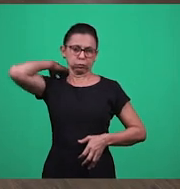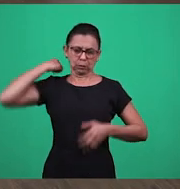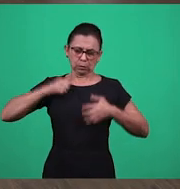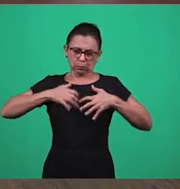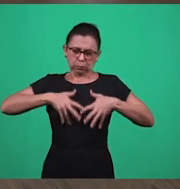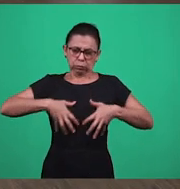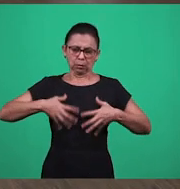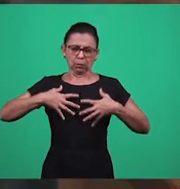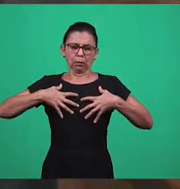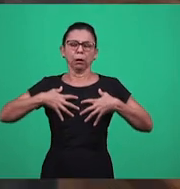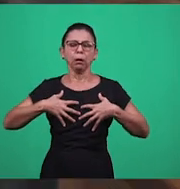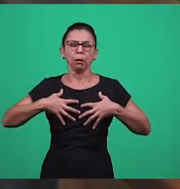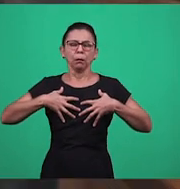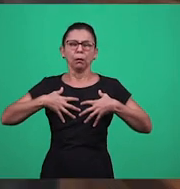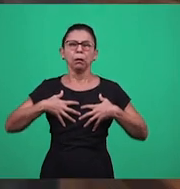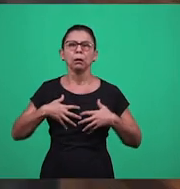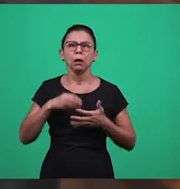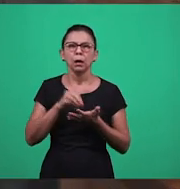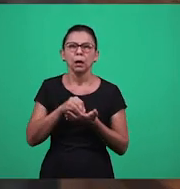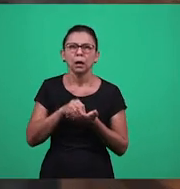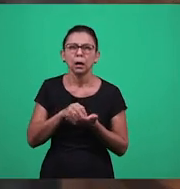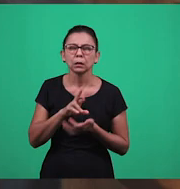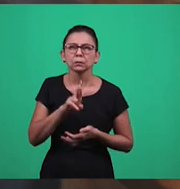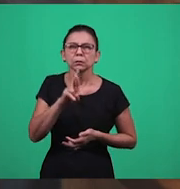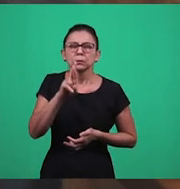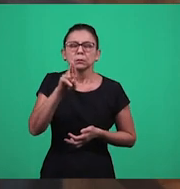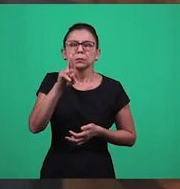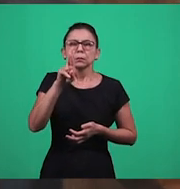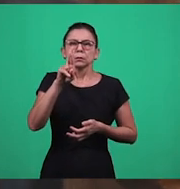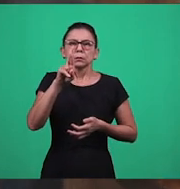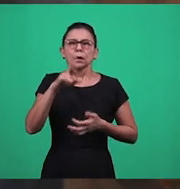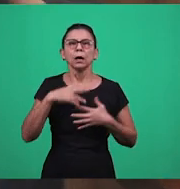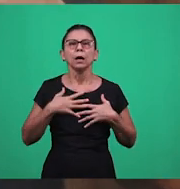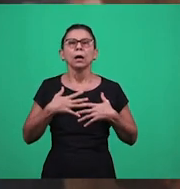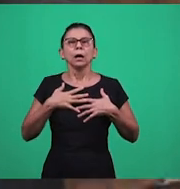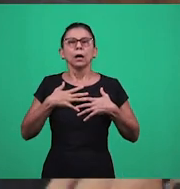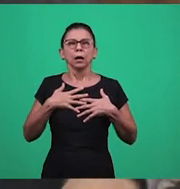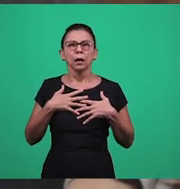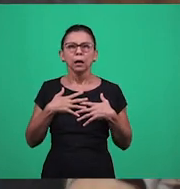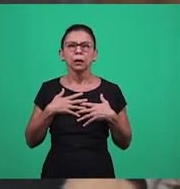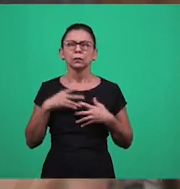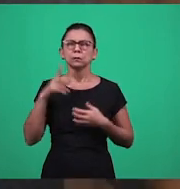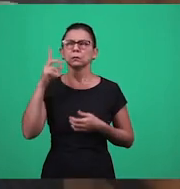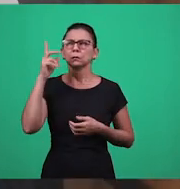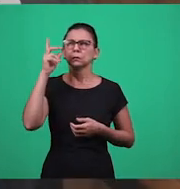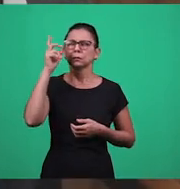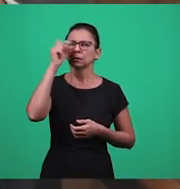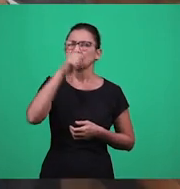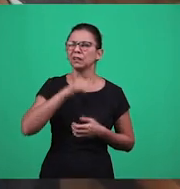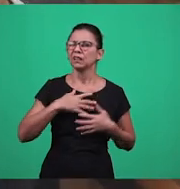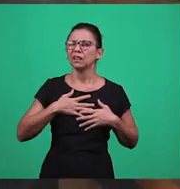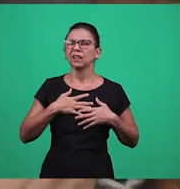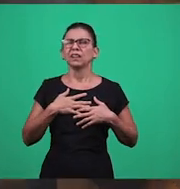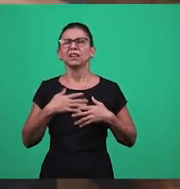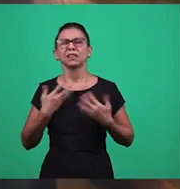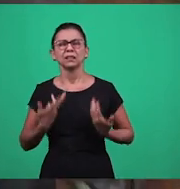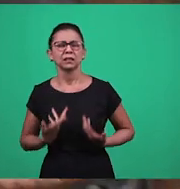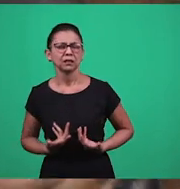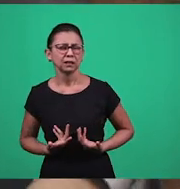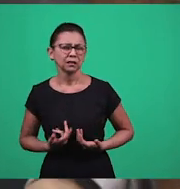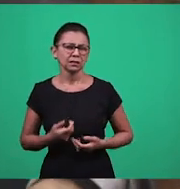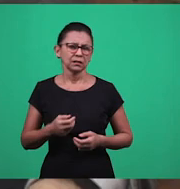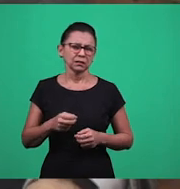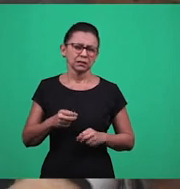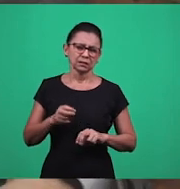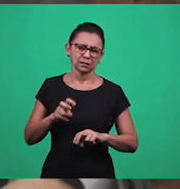você começa a apresentar, por exemplo, falta de ar, né, dificuldade de respirar, você cansa muito fácil, você se levanta,